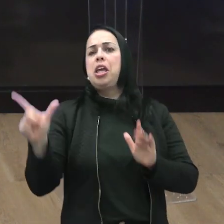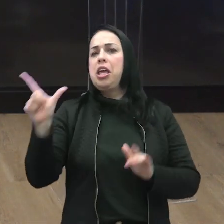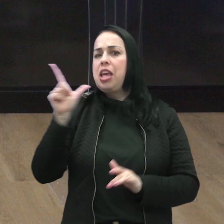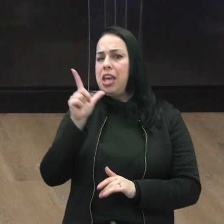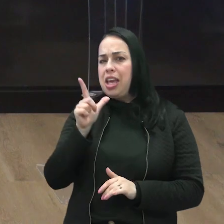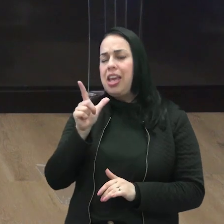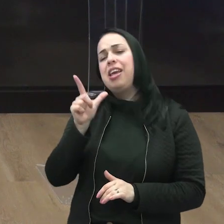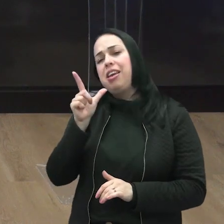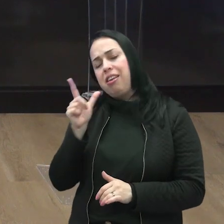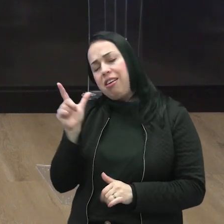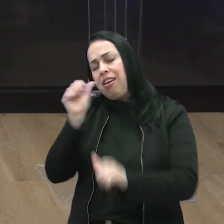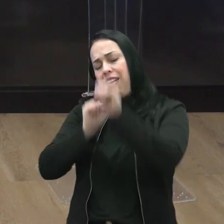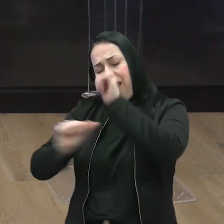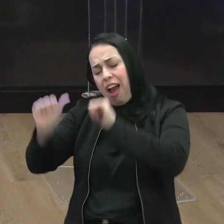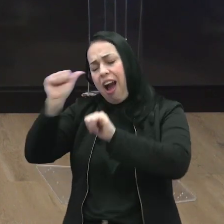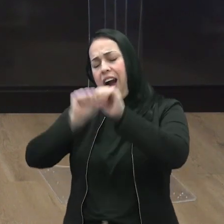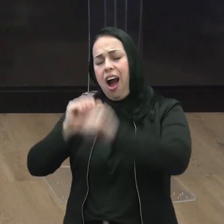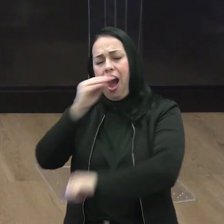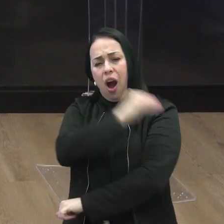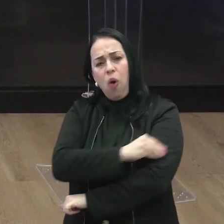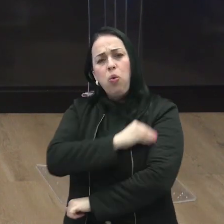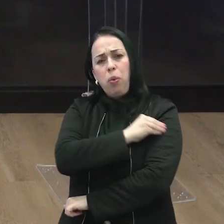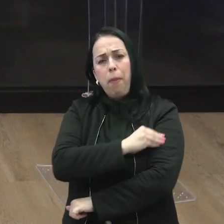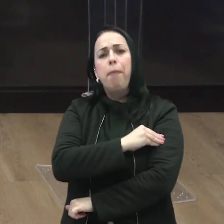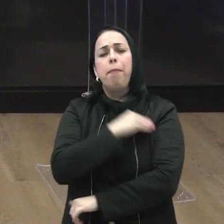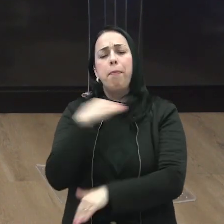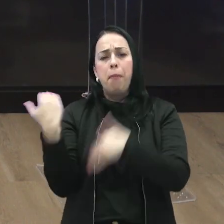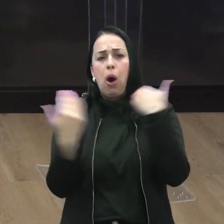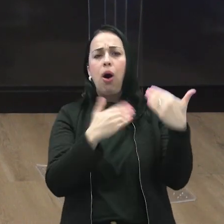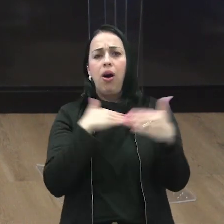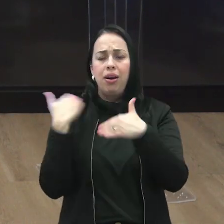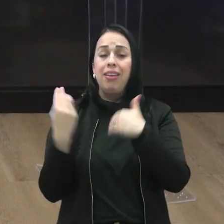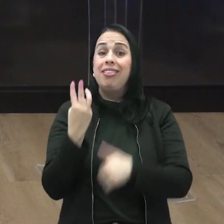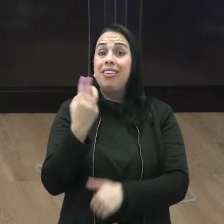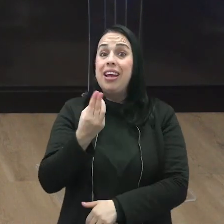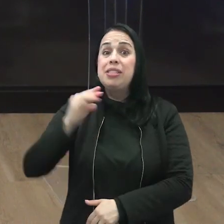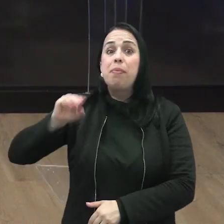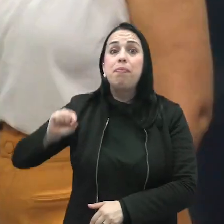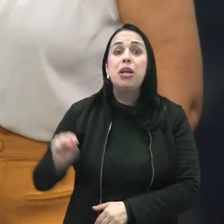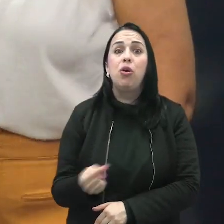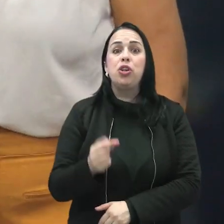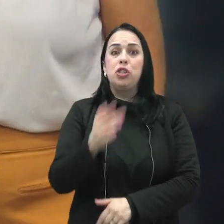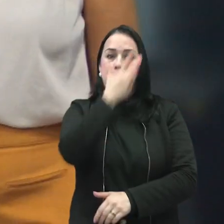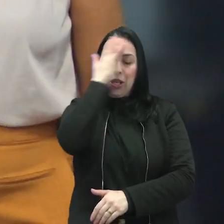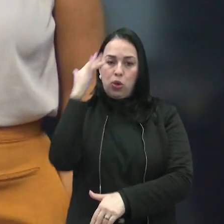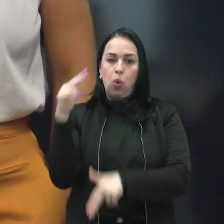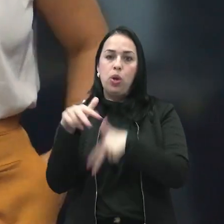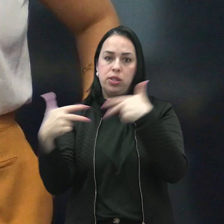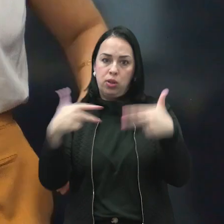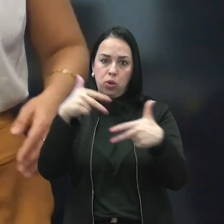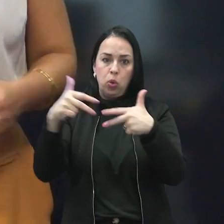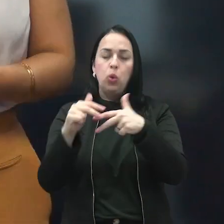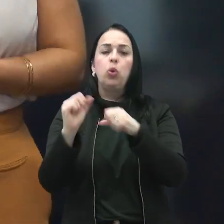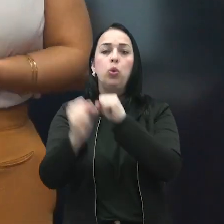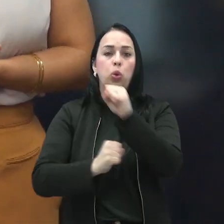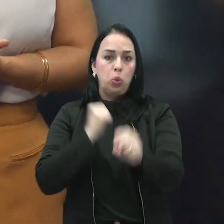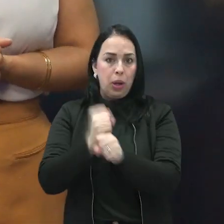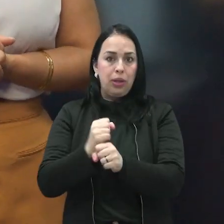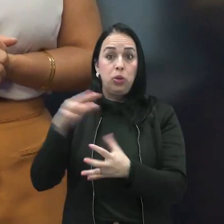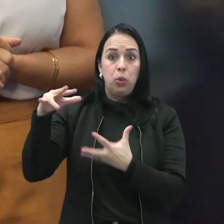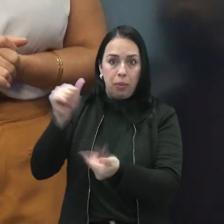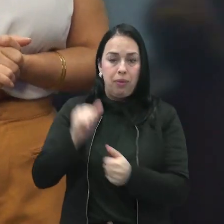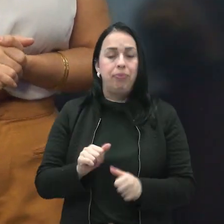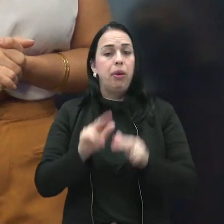drogas mata todos os anos mais de 3 milhões de pessoas no mundo. Em São José, a